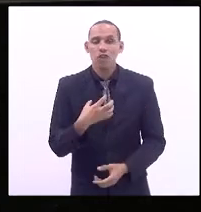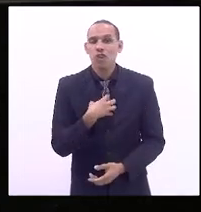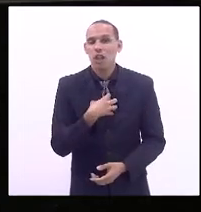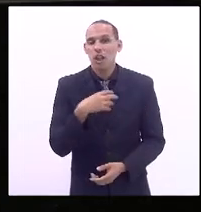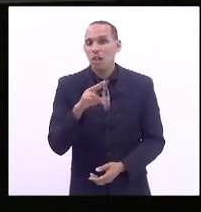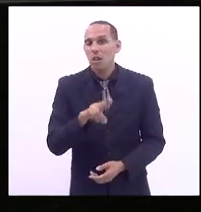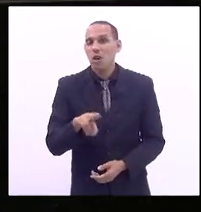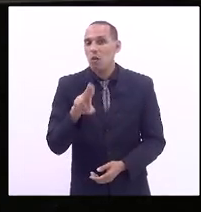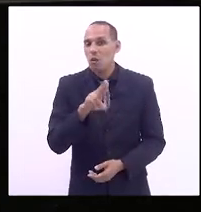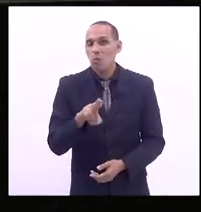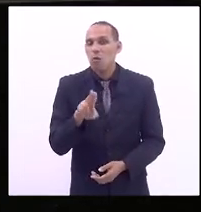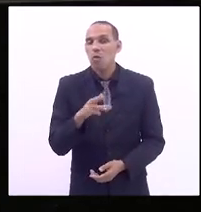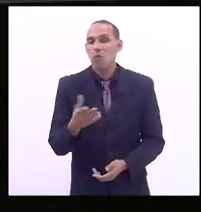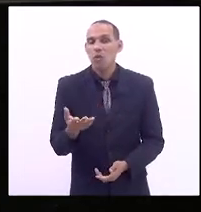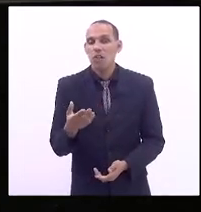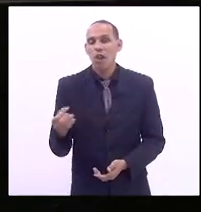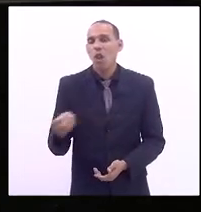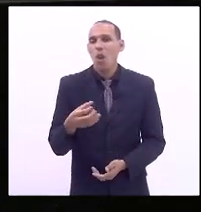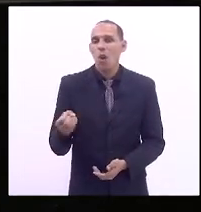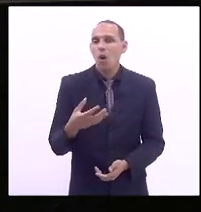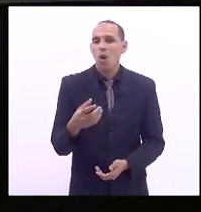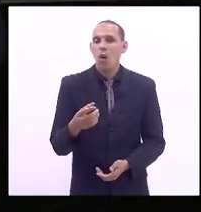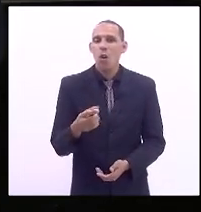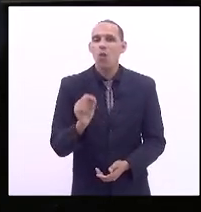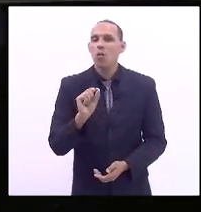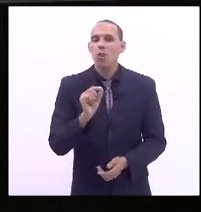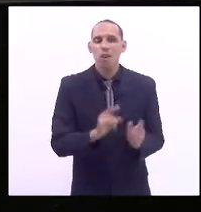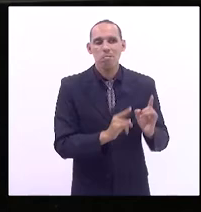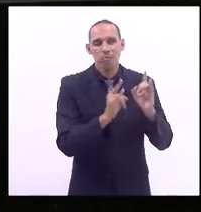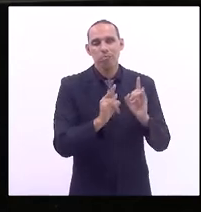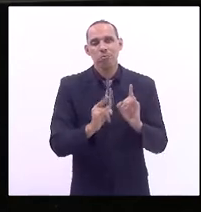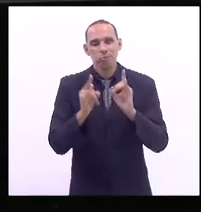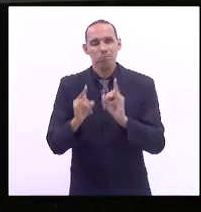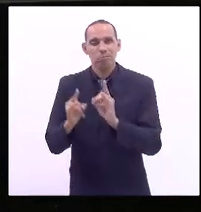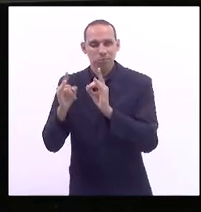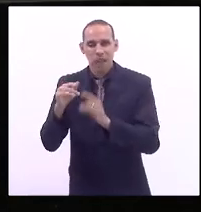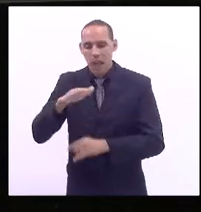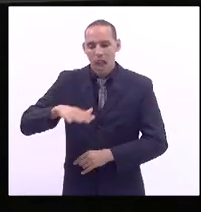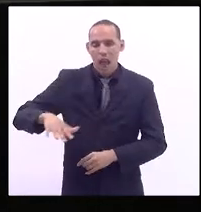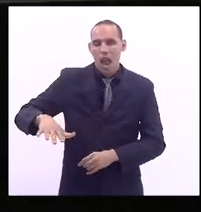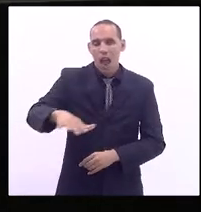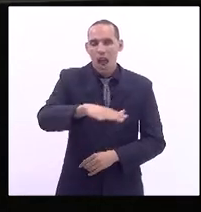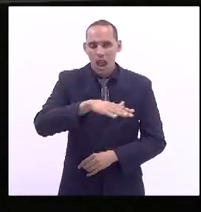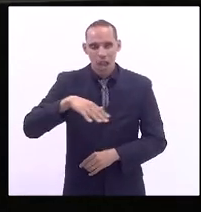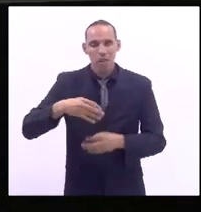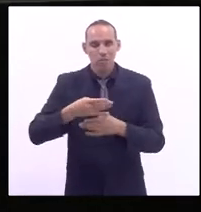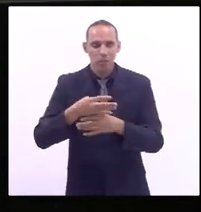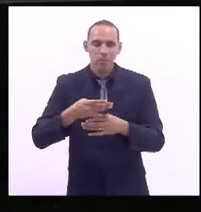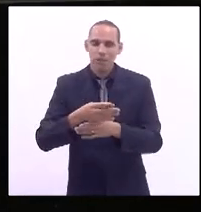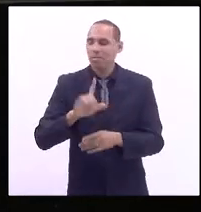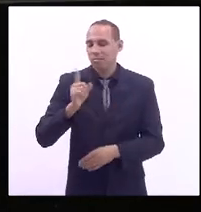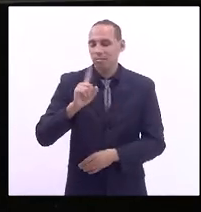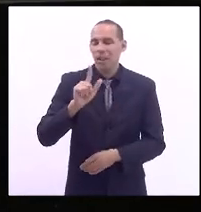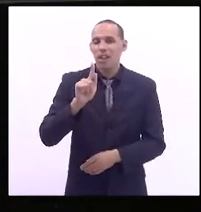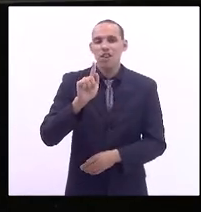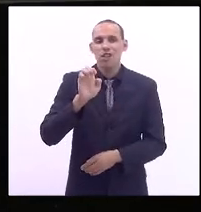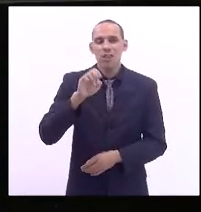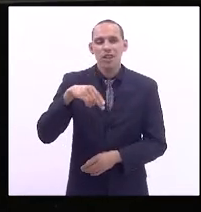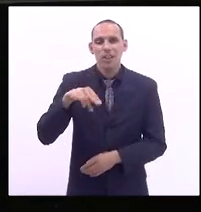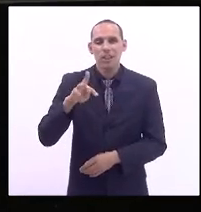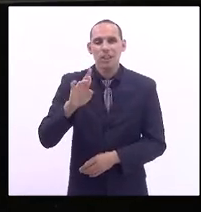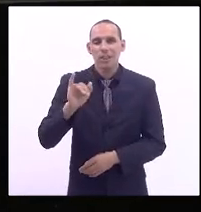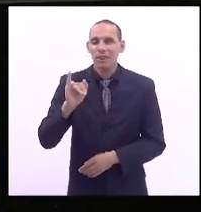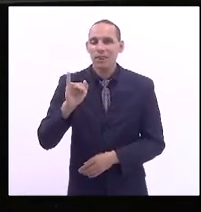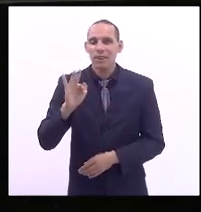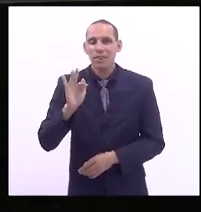uso que se pretende da a determinados que móveis numa determinada área da Cidade retificação